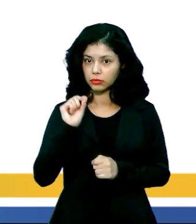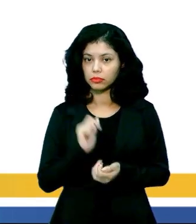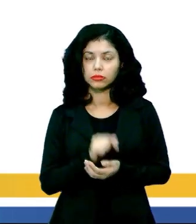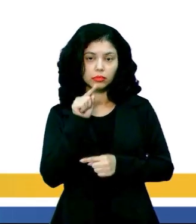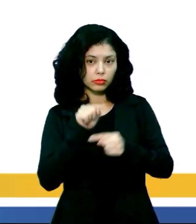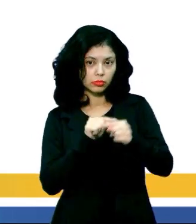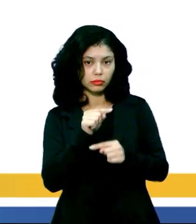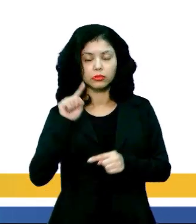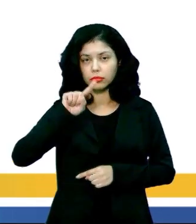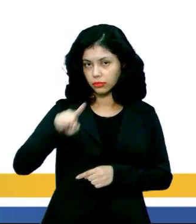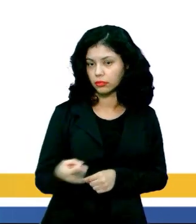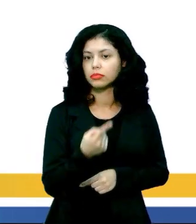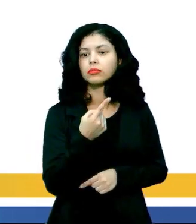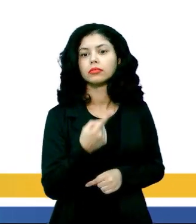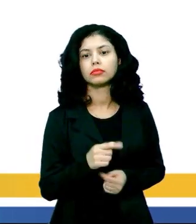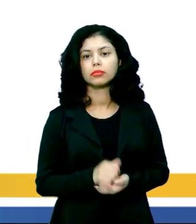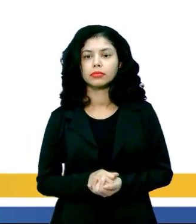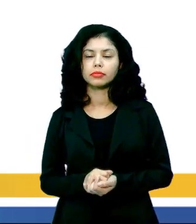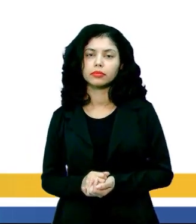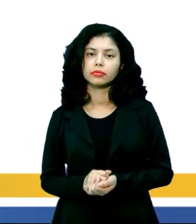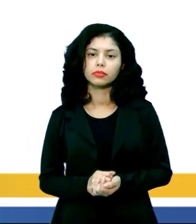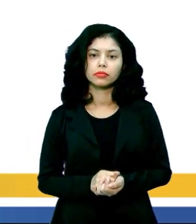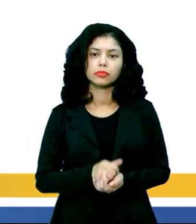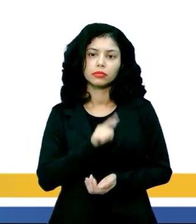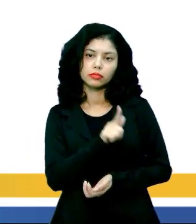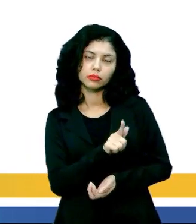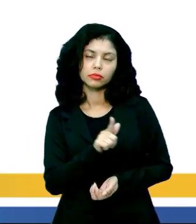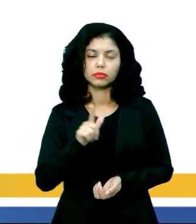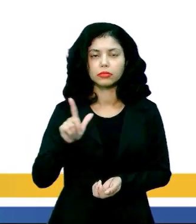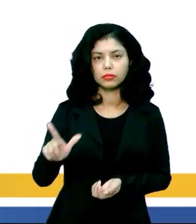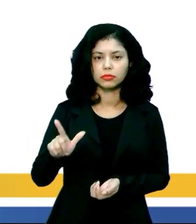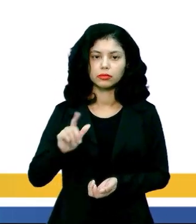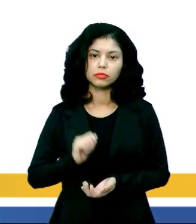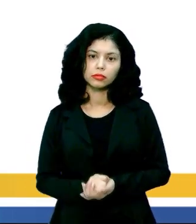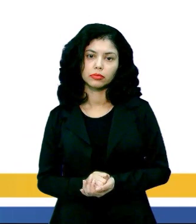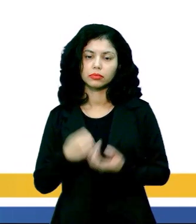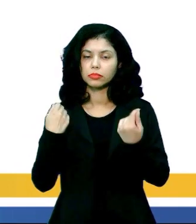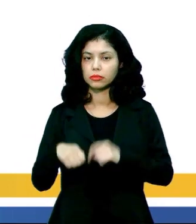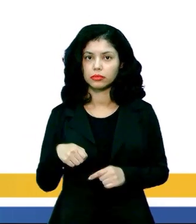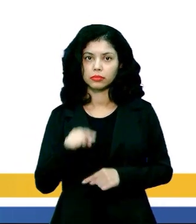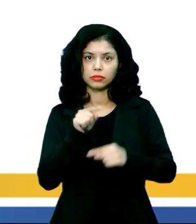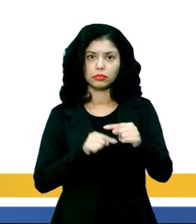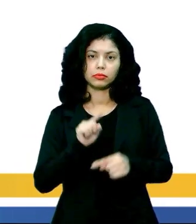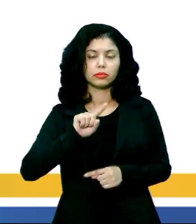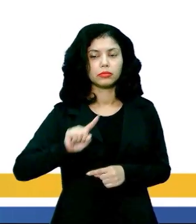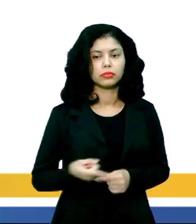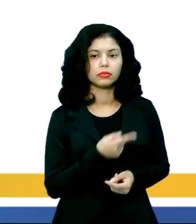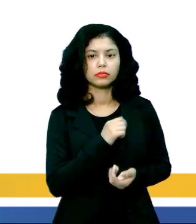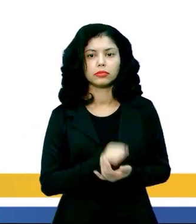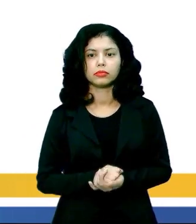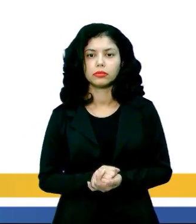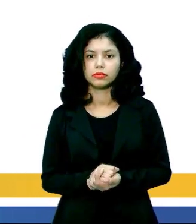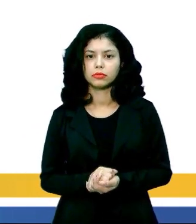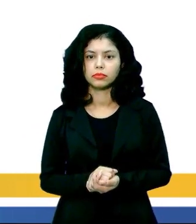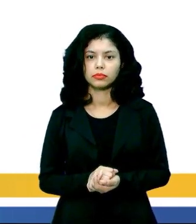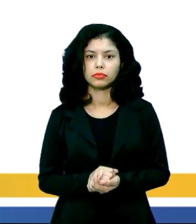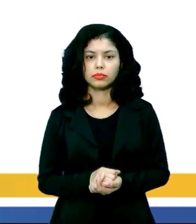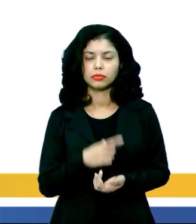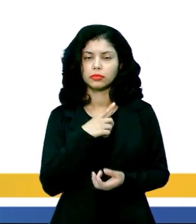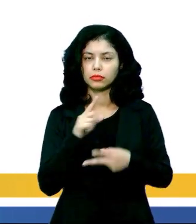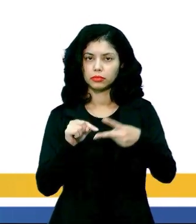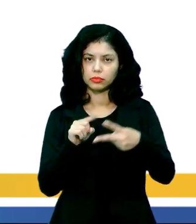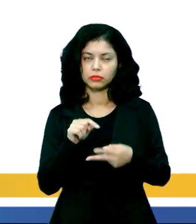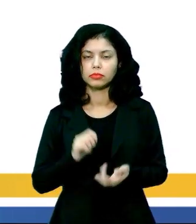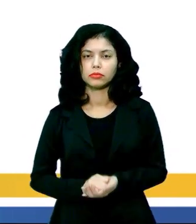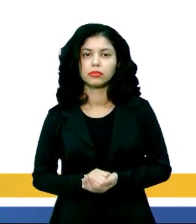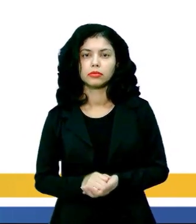Eu dividi por 1000, né? Para sair de miligrama para grama, é uma necessidade de dividir por 1000. Então, agora eu tenho um Mzinho e tenho